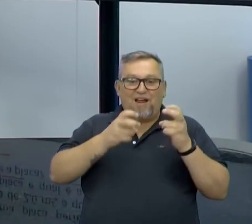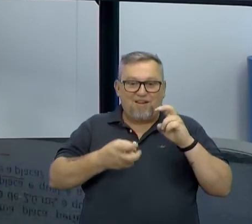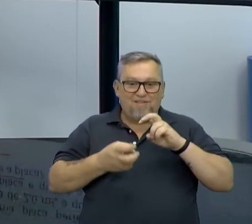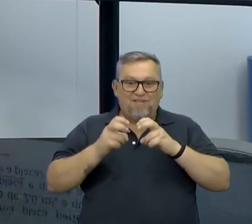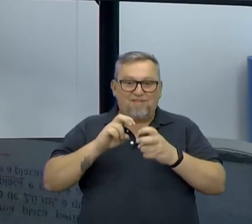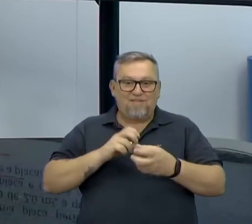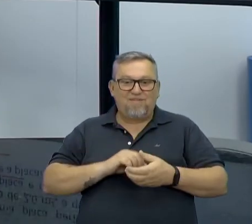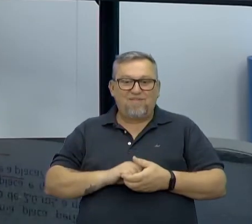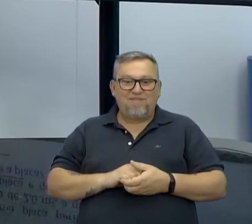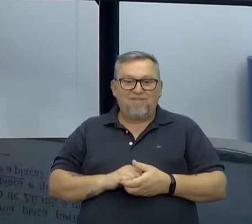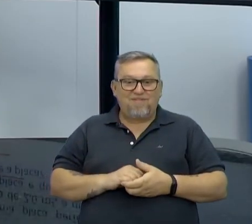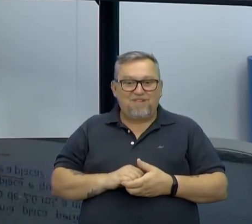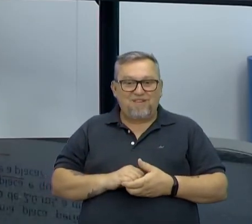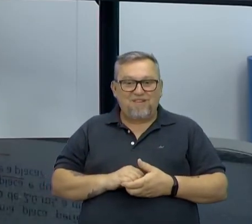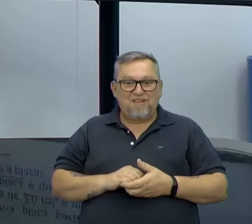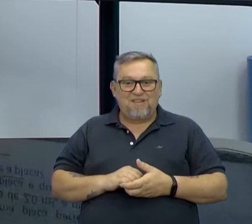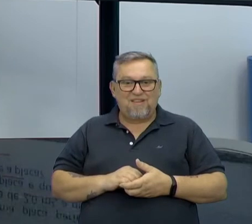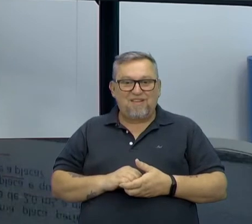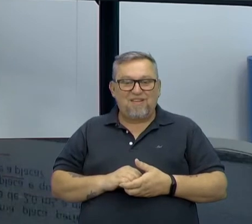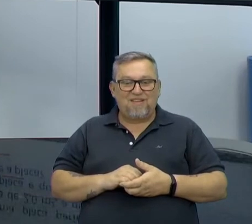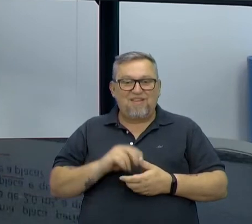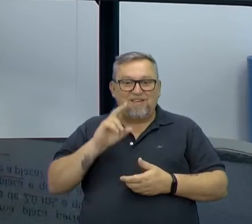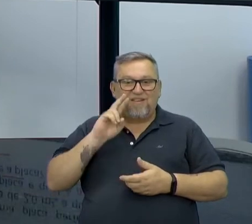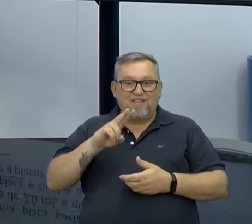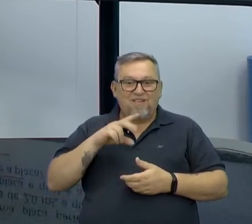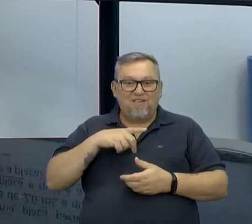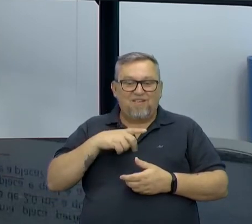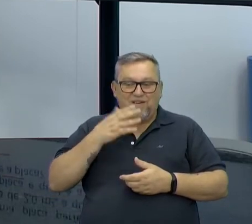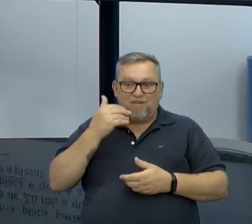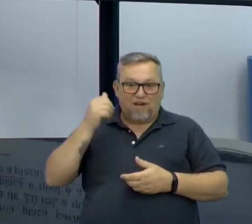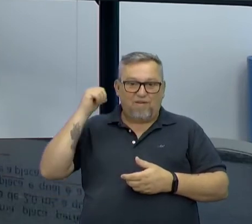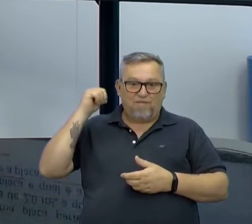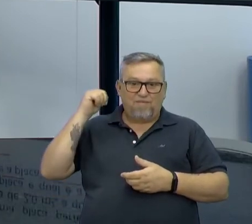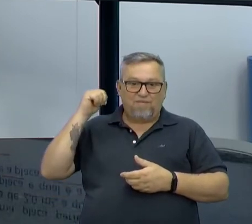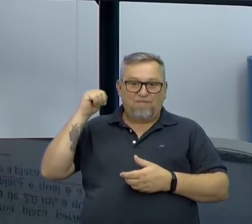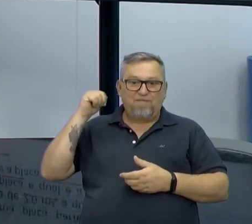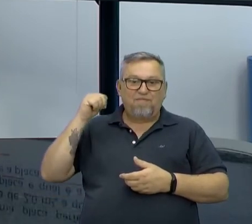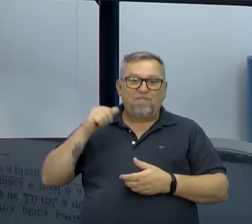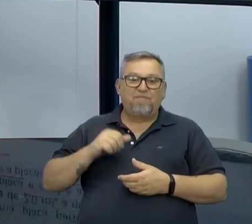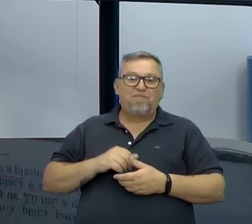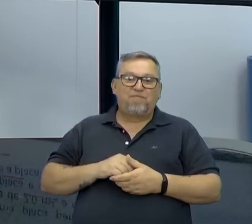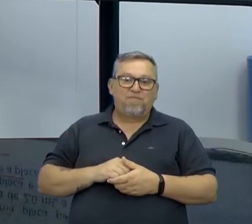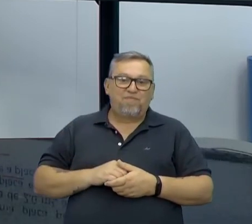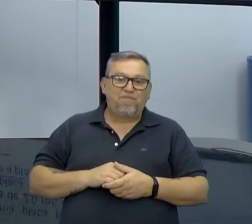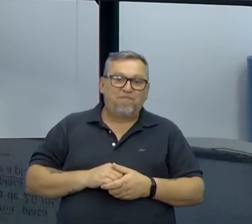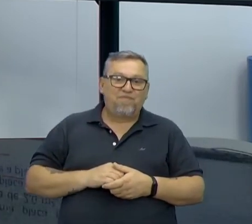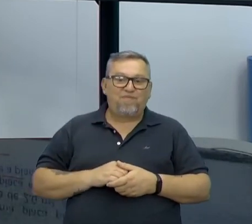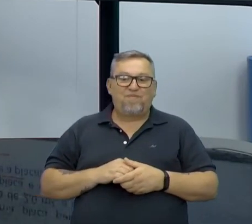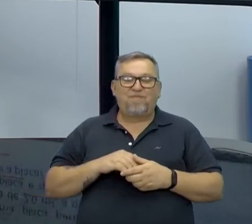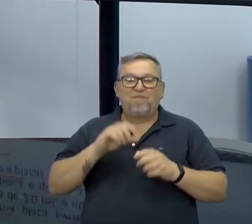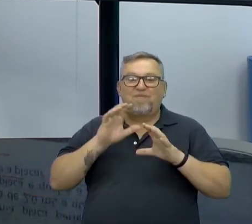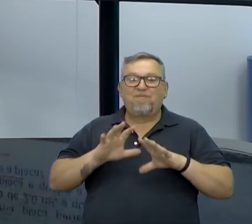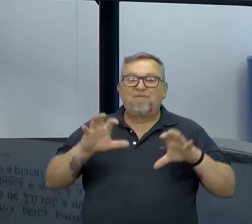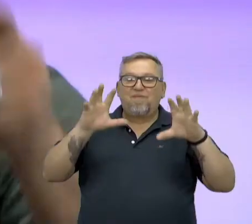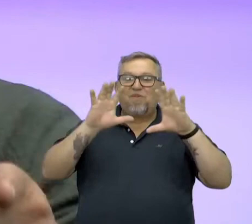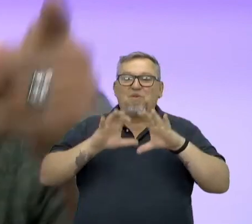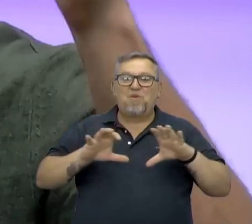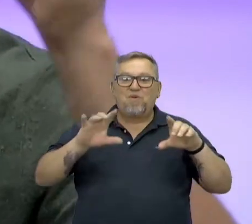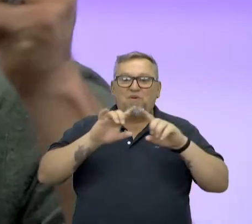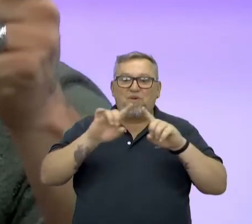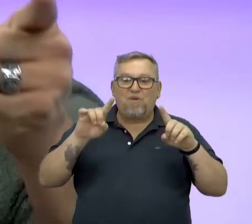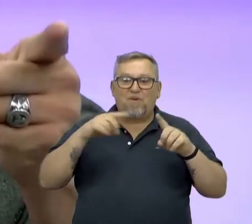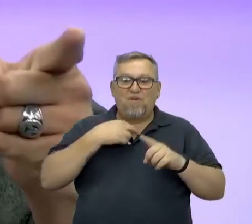aí, ó. Tá, o seu ex-namorado tá lá, viu? O seu namorado tá ali, viu? Assustando todo mundo! Não